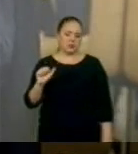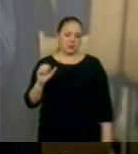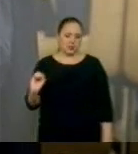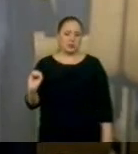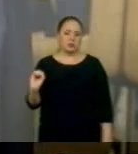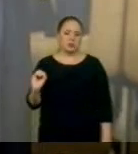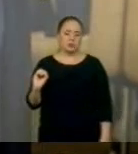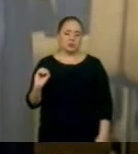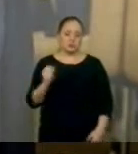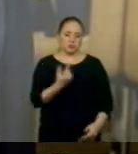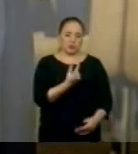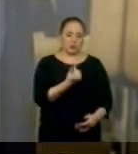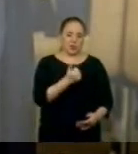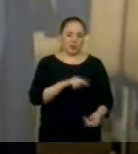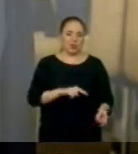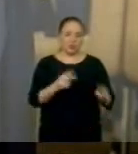para o real,